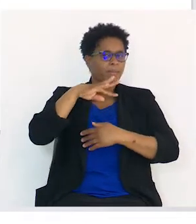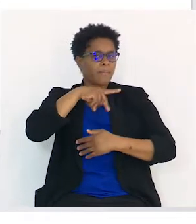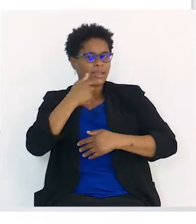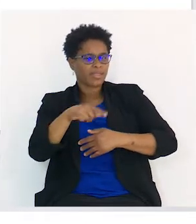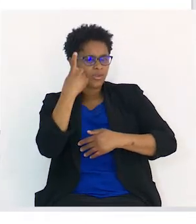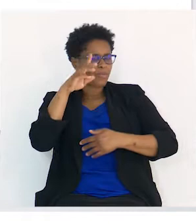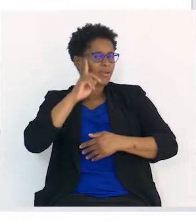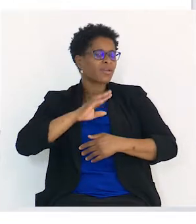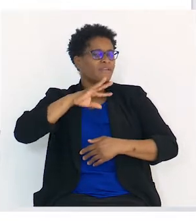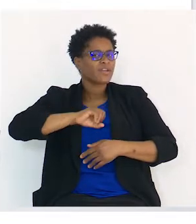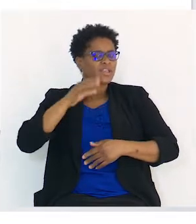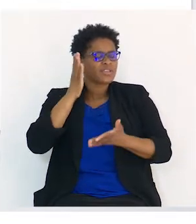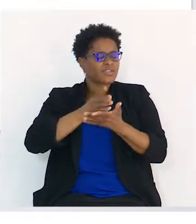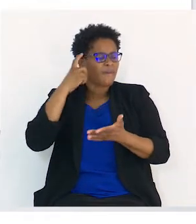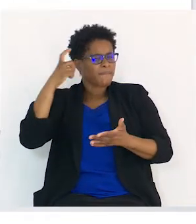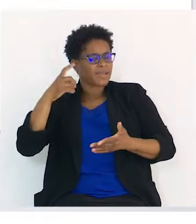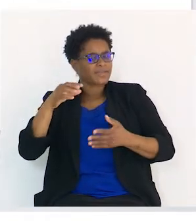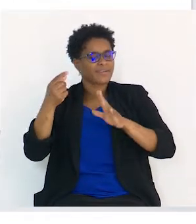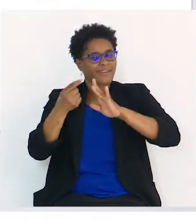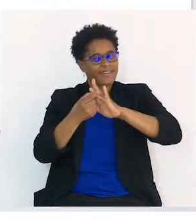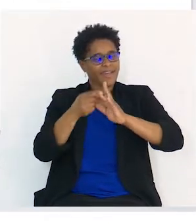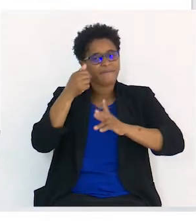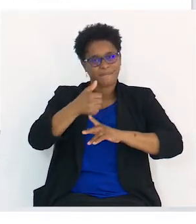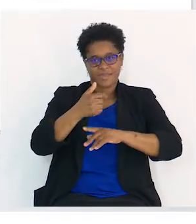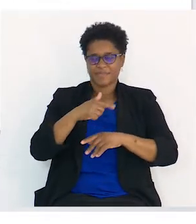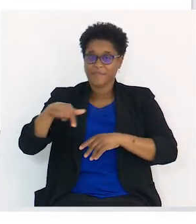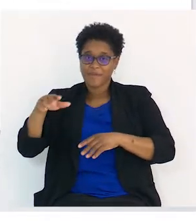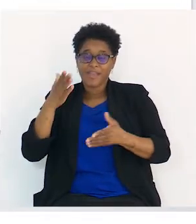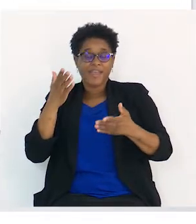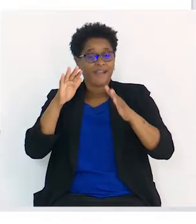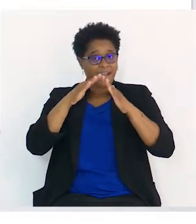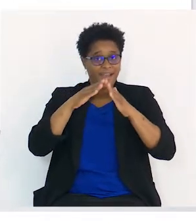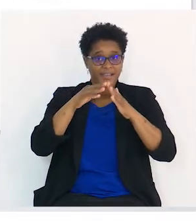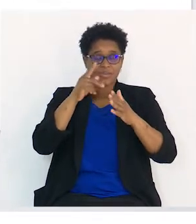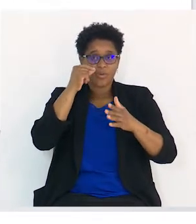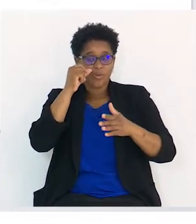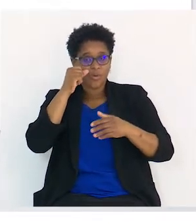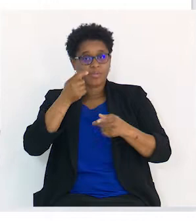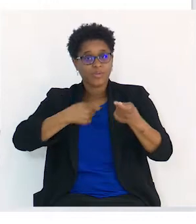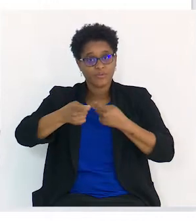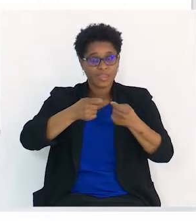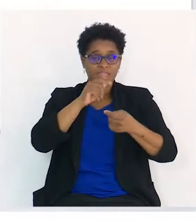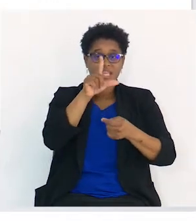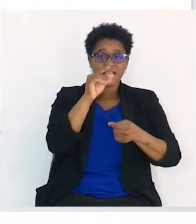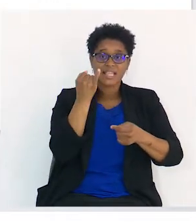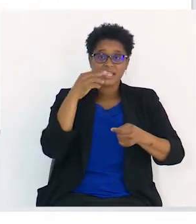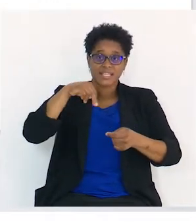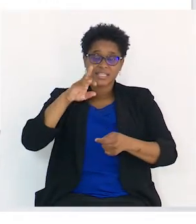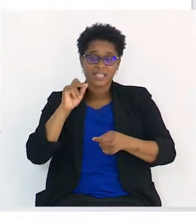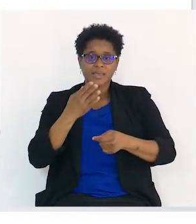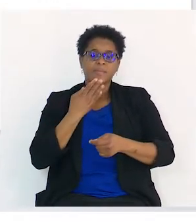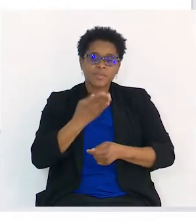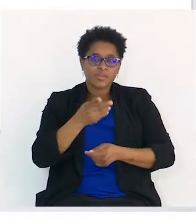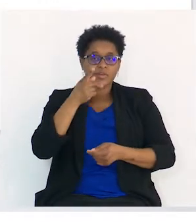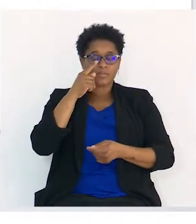só pensava em casá-la bem. Foi à casa de um mercador que vendia linhagem e pediu-lhe para que